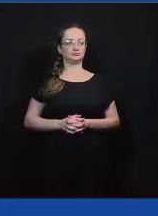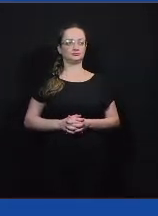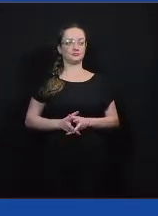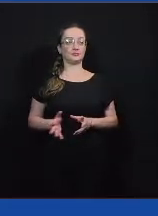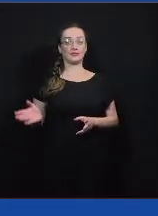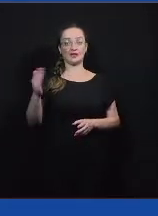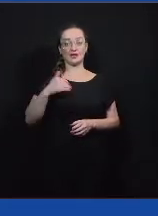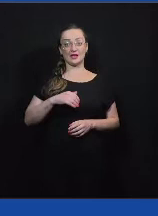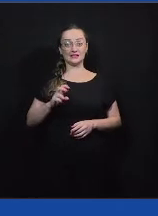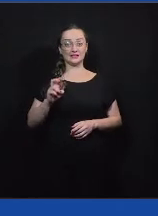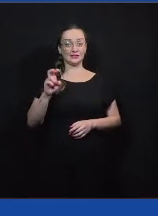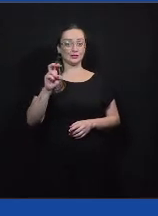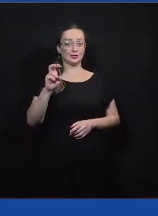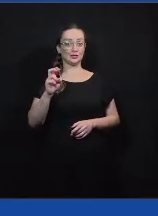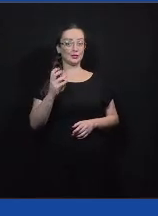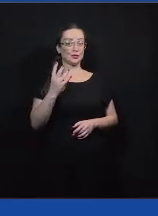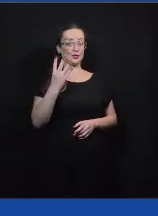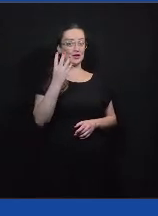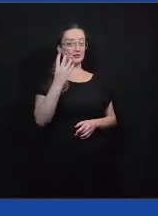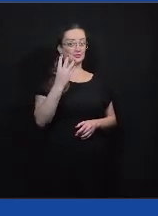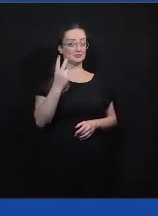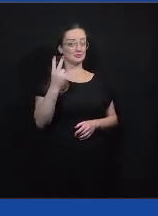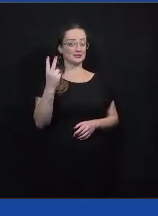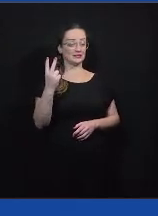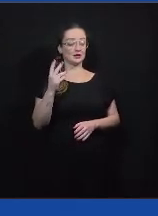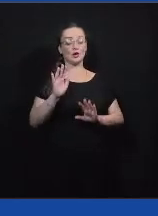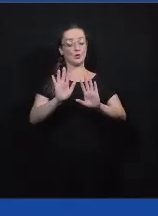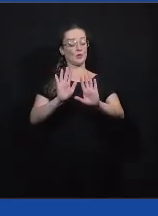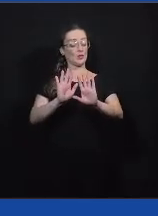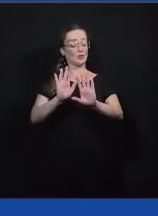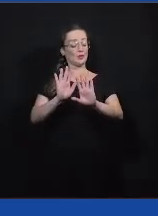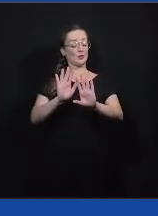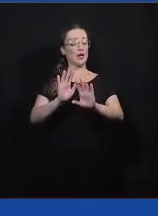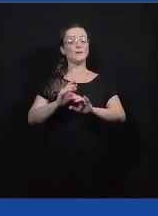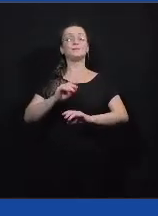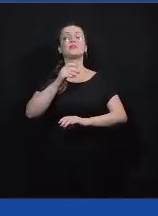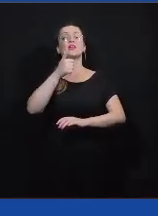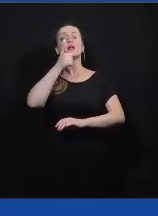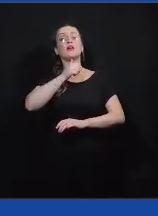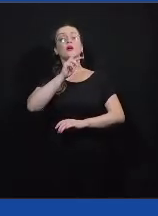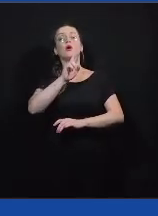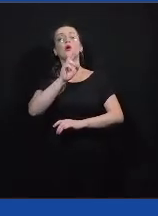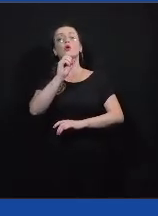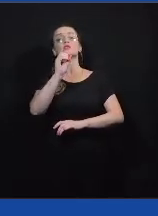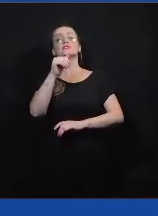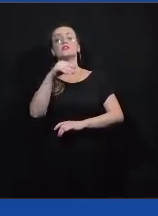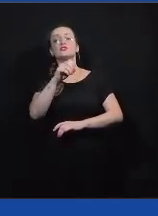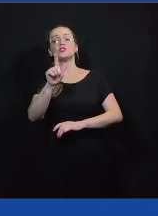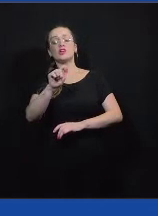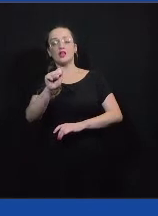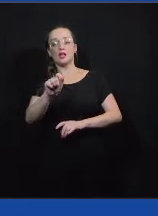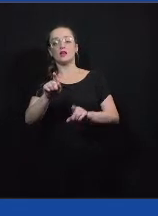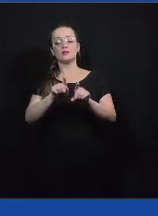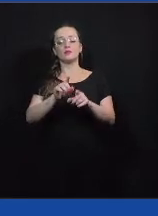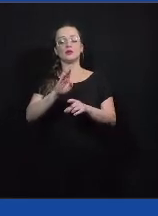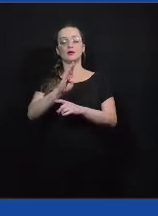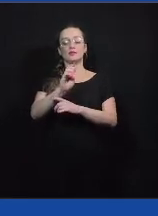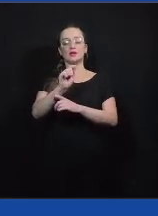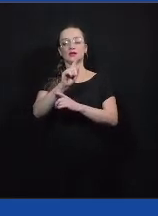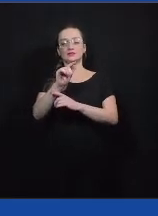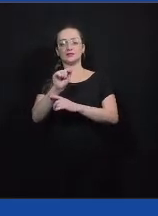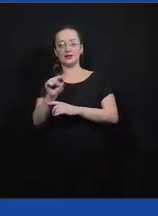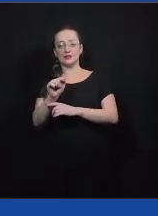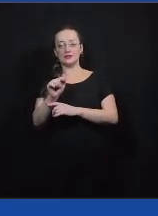54 Espera aí a Rosângela Souza e a Beatriz e a